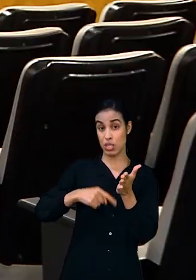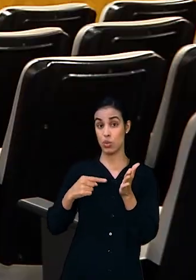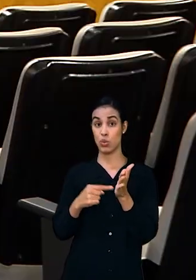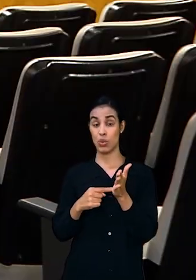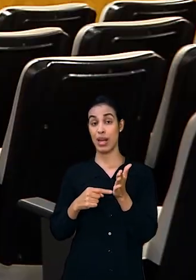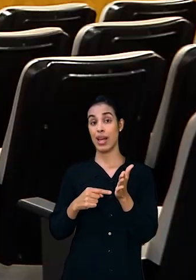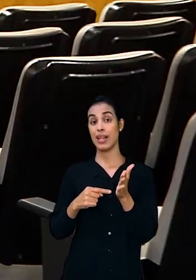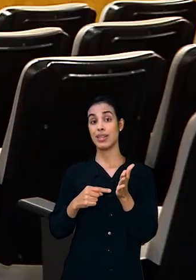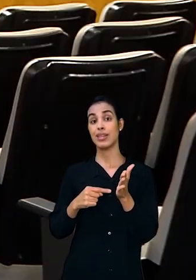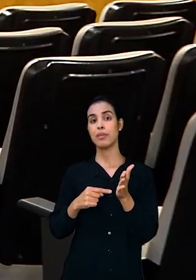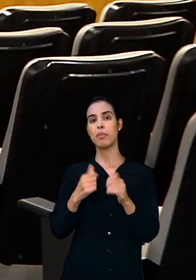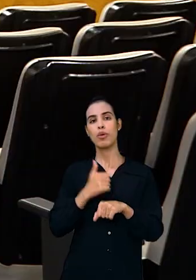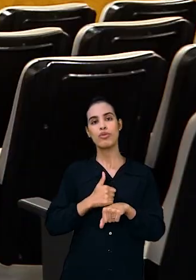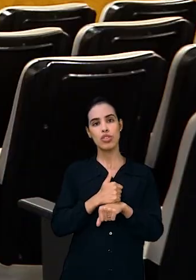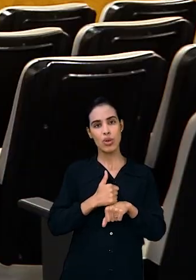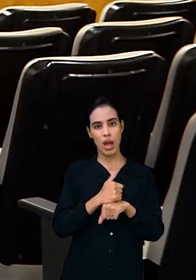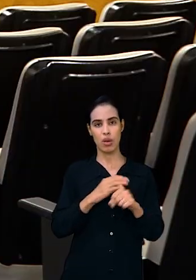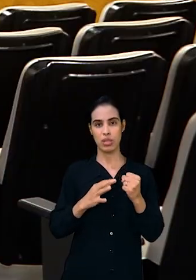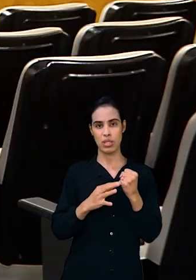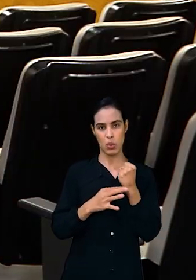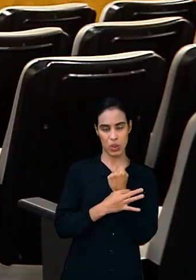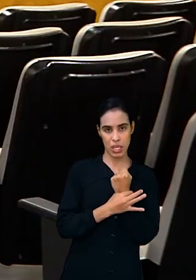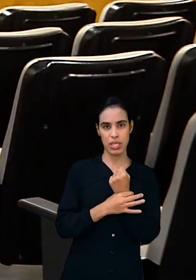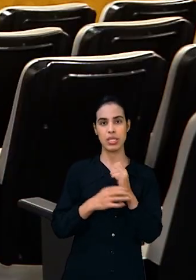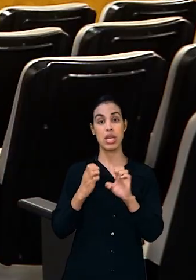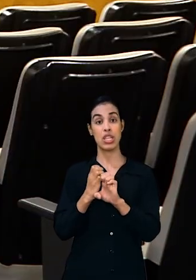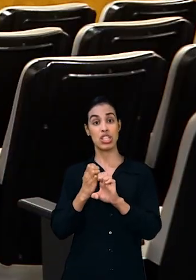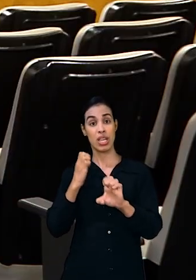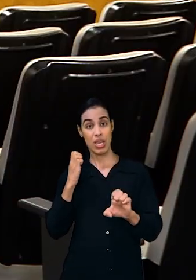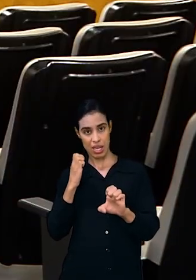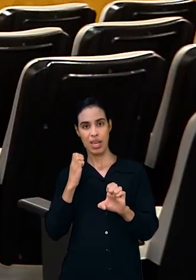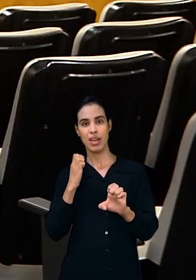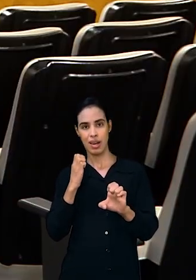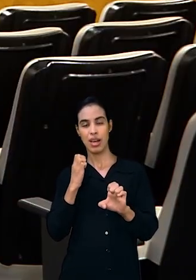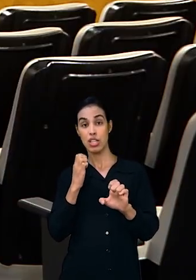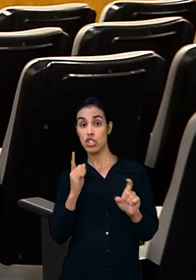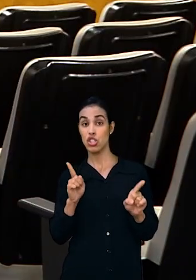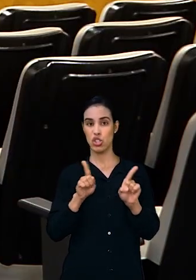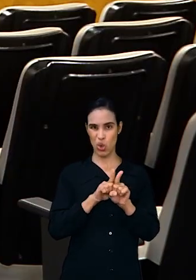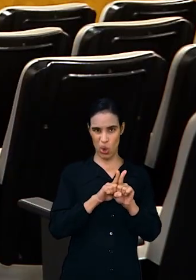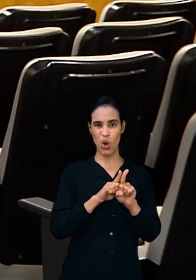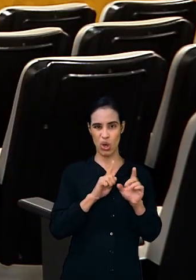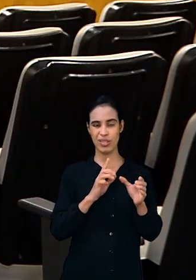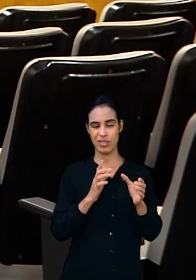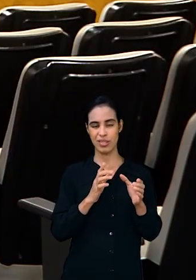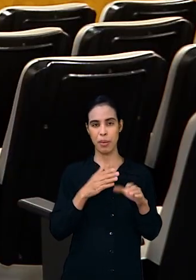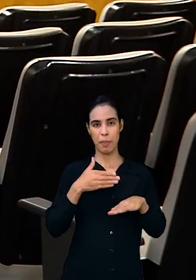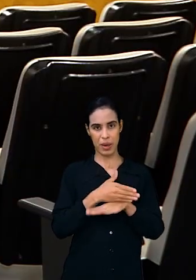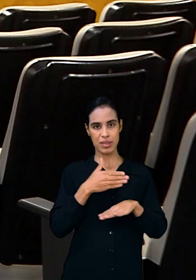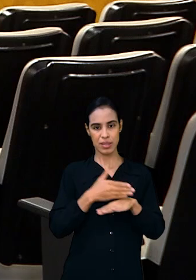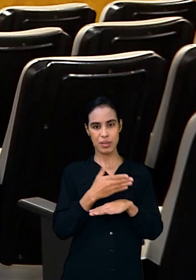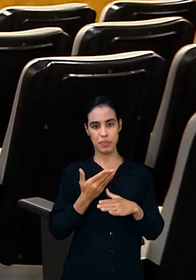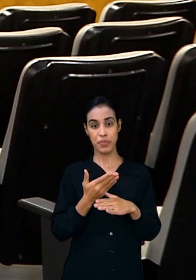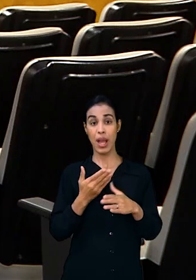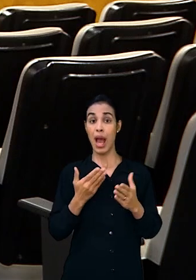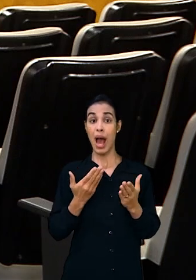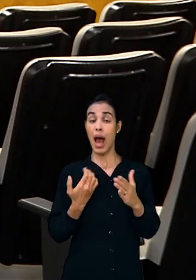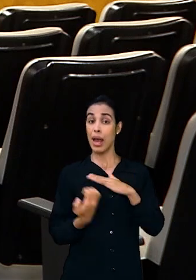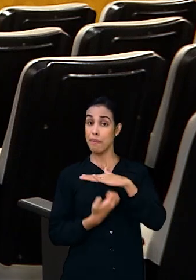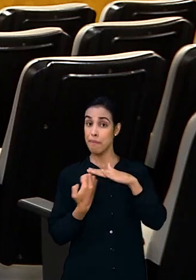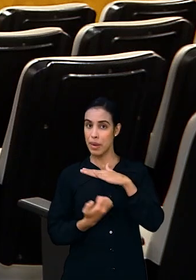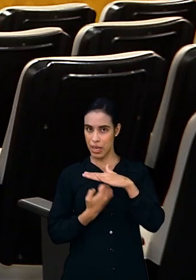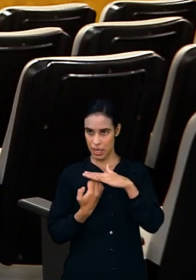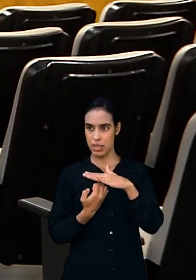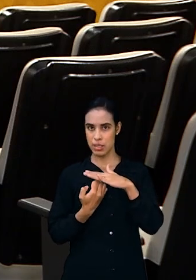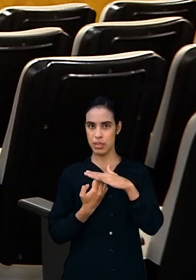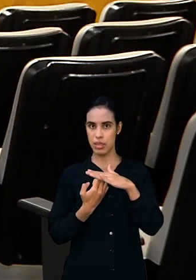tinha assinaturas de uma técnica de segurança e de uma engenheira, sócia da Segmed Segurança e Medicina do Trabalho.